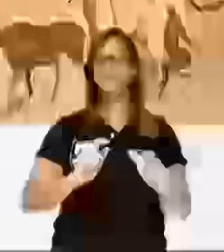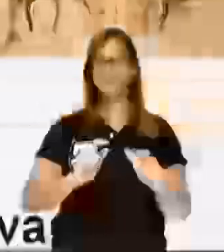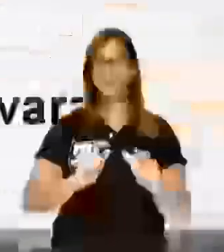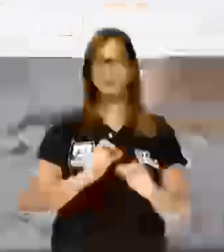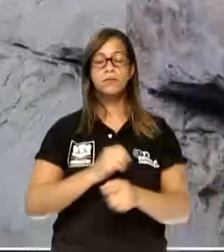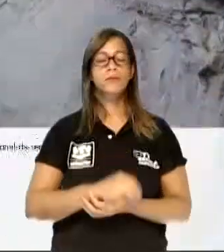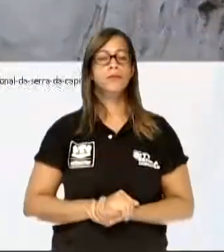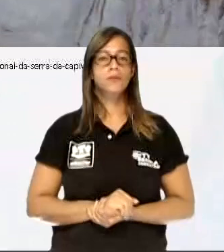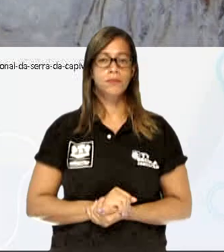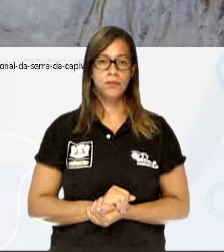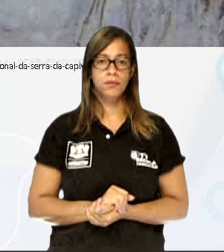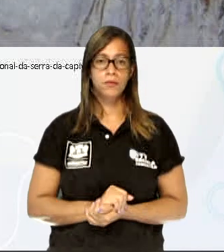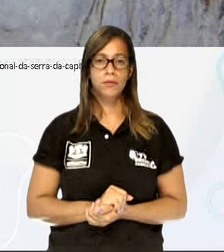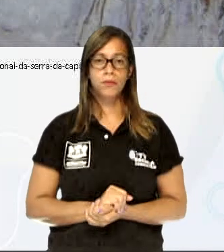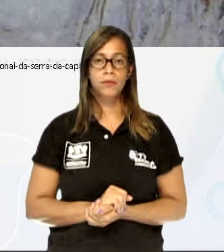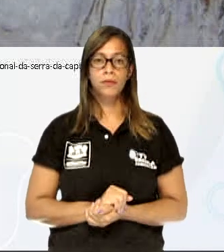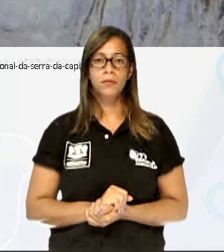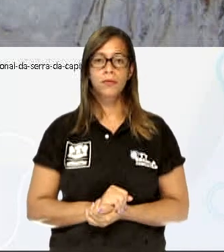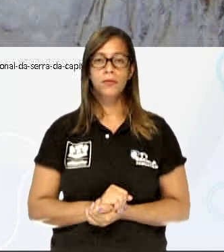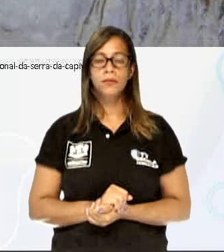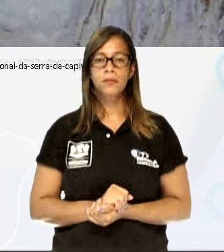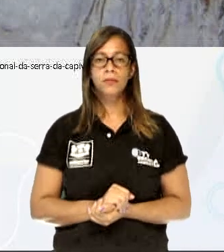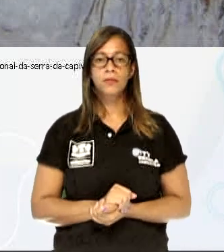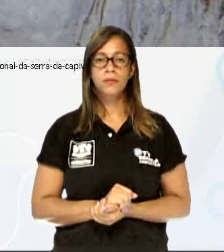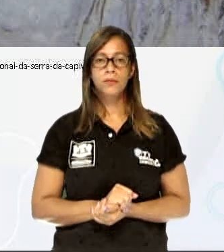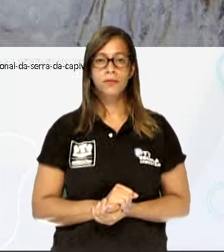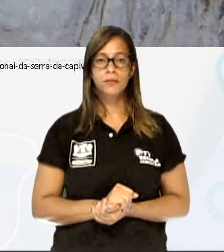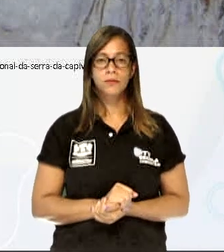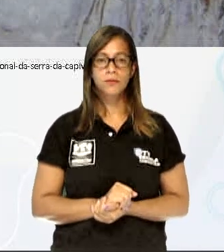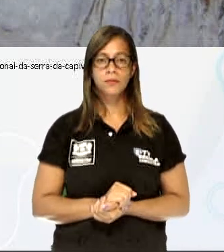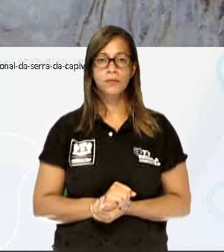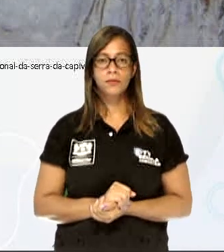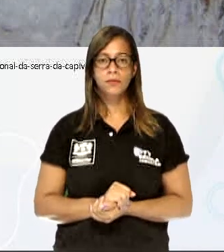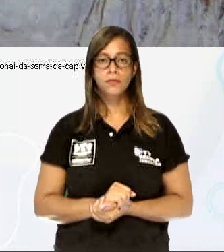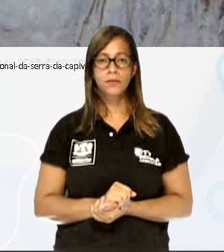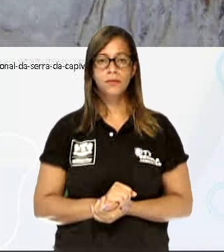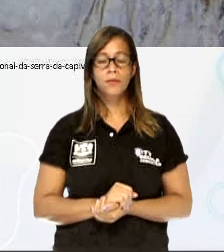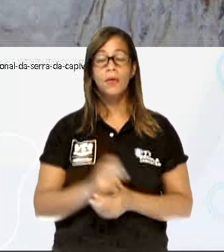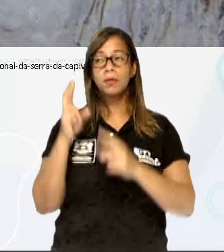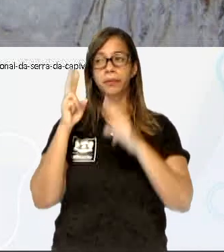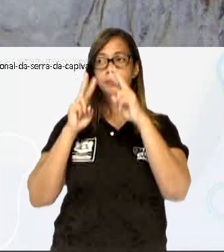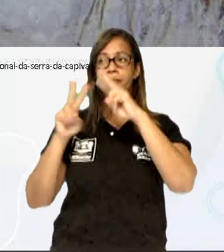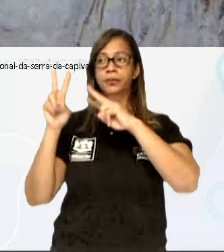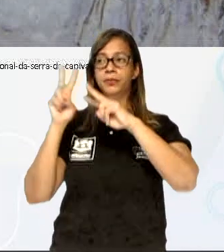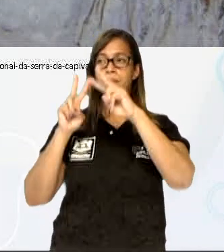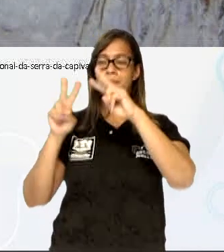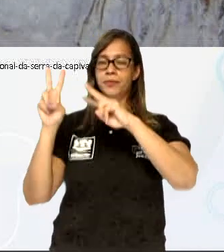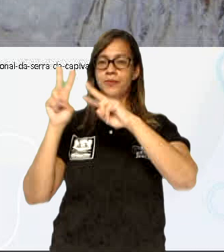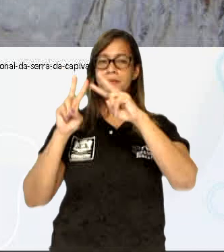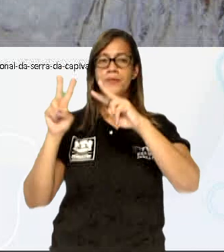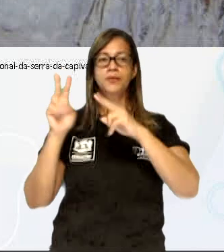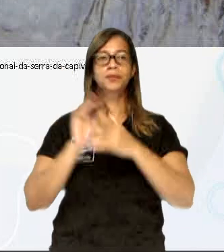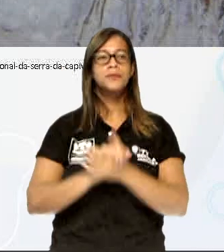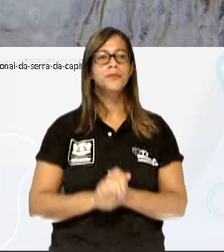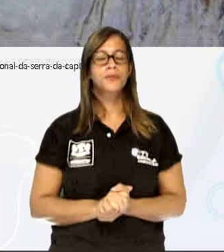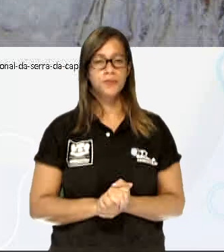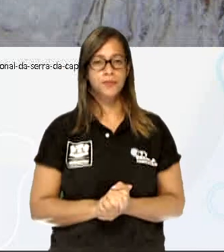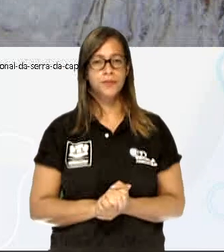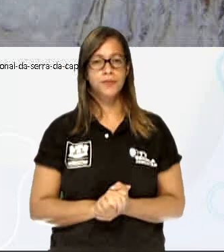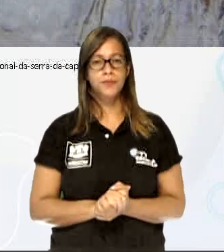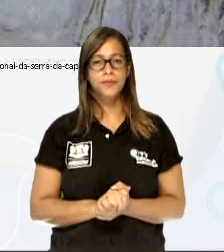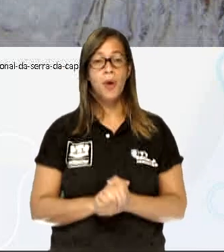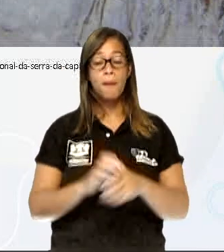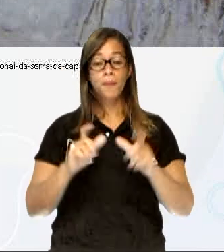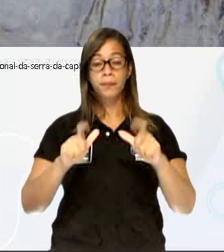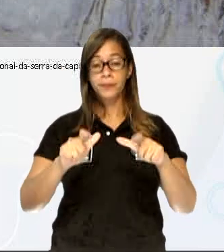desses desenhos. Vamos saber agora sobre o Parque Nacional da Serra da